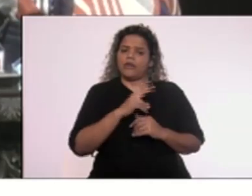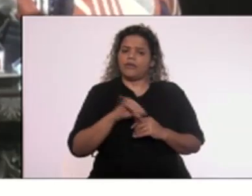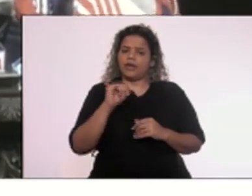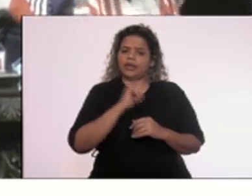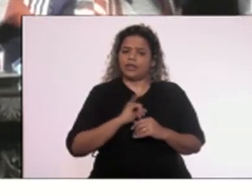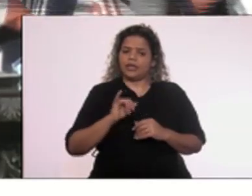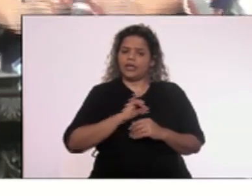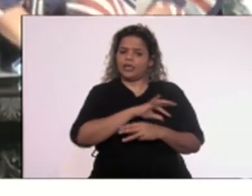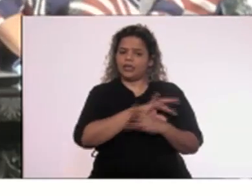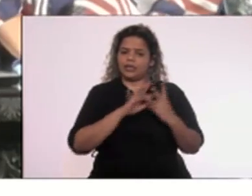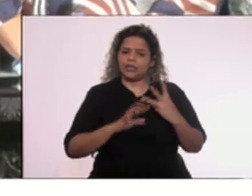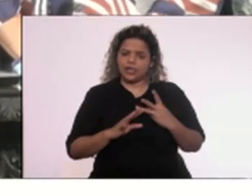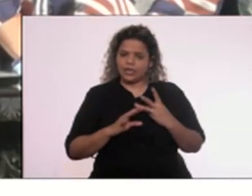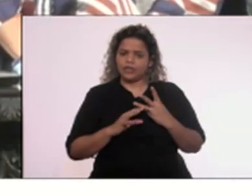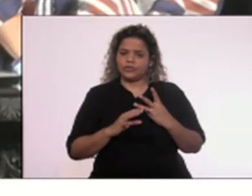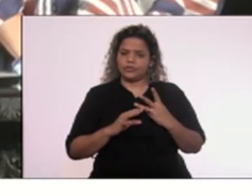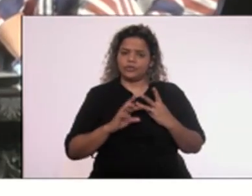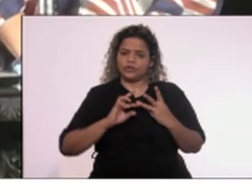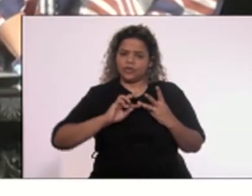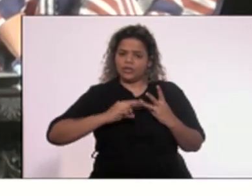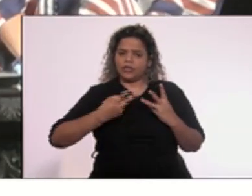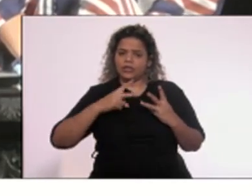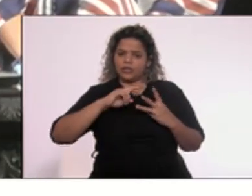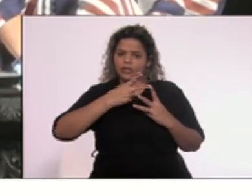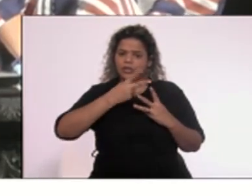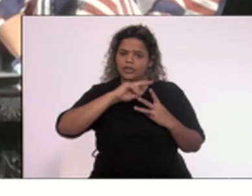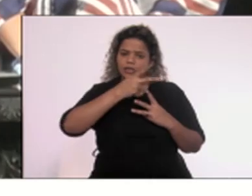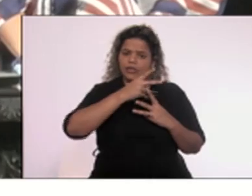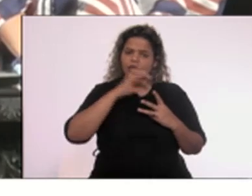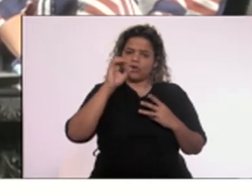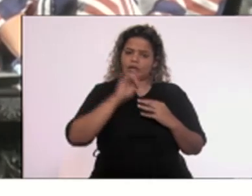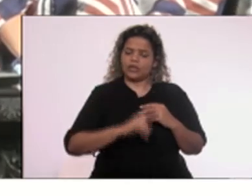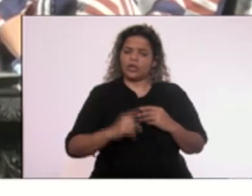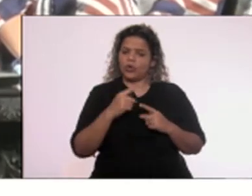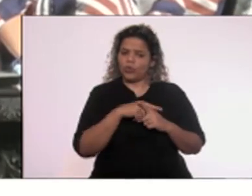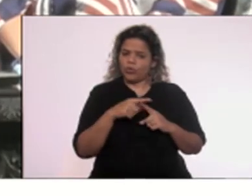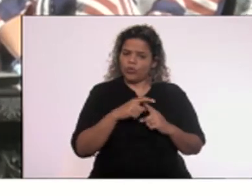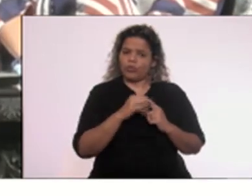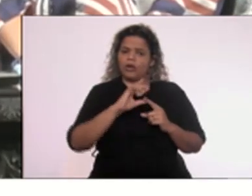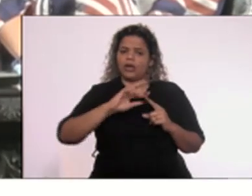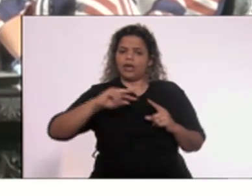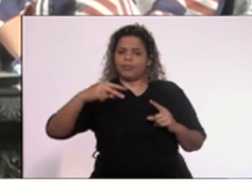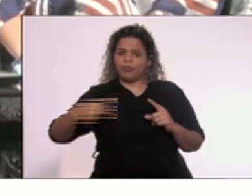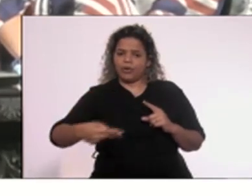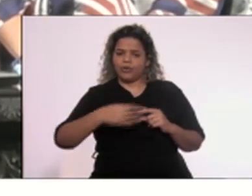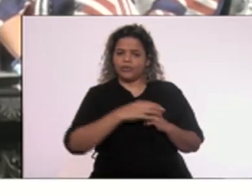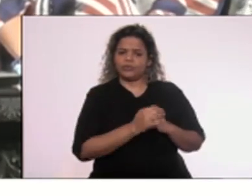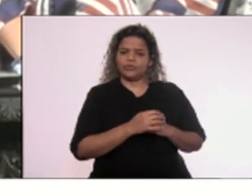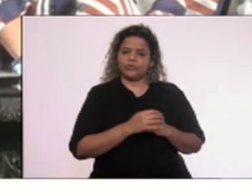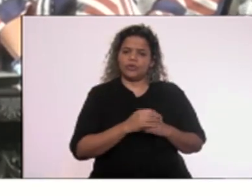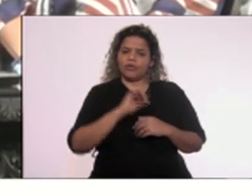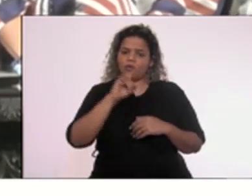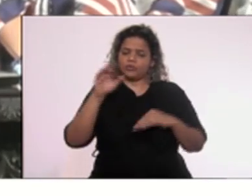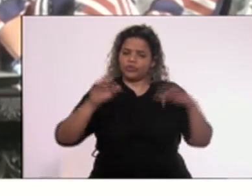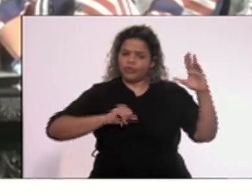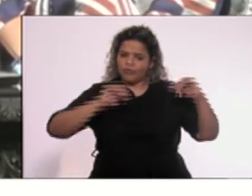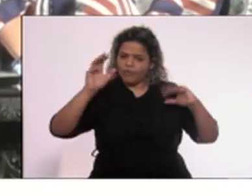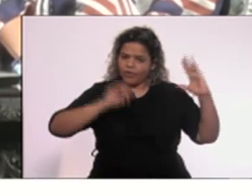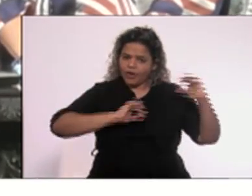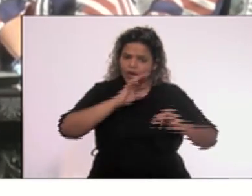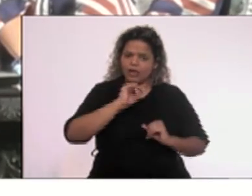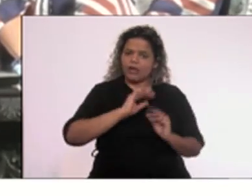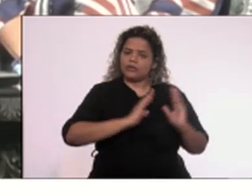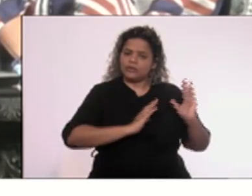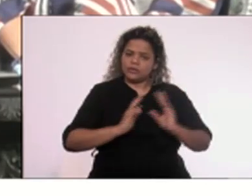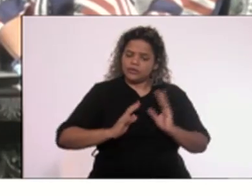ter 3 extraordinárias, que antecede a ordem do dia, e uma após, que nós vamos convocar no decorrer